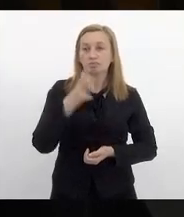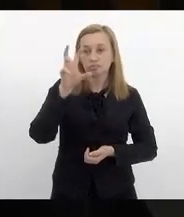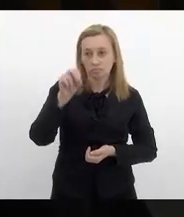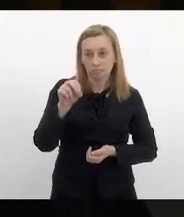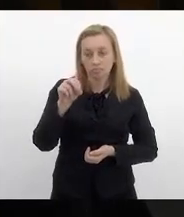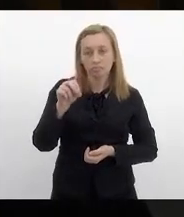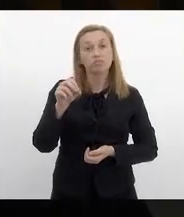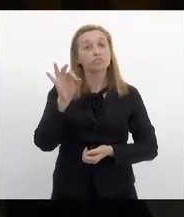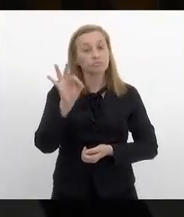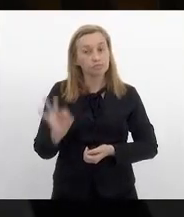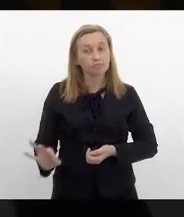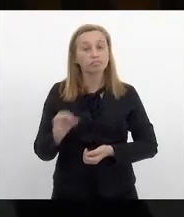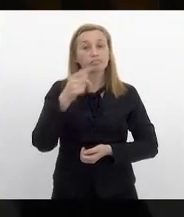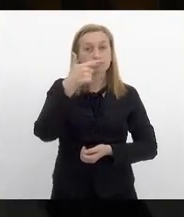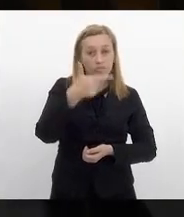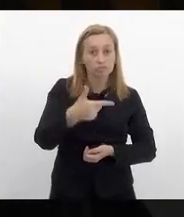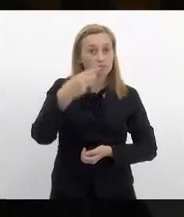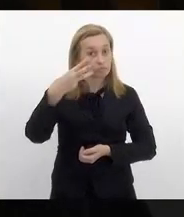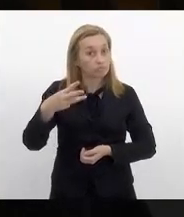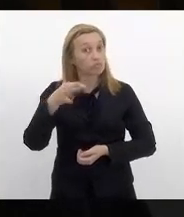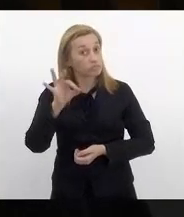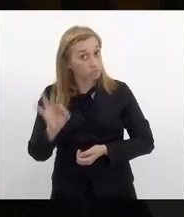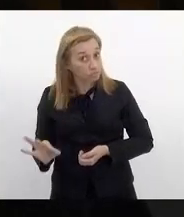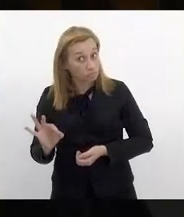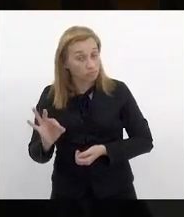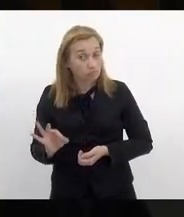50% dos 23%.